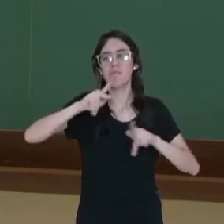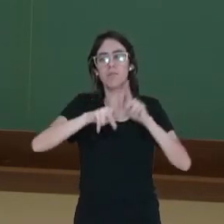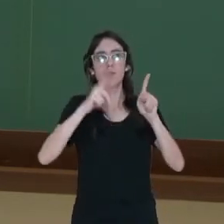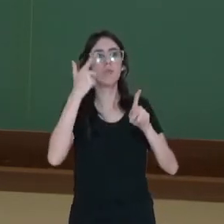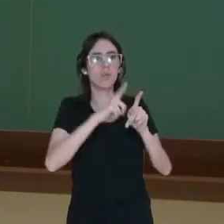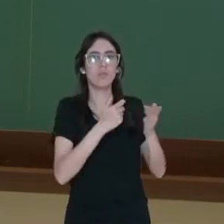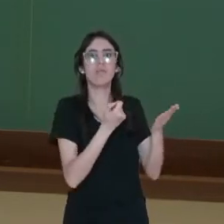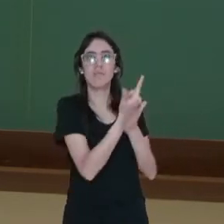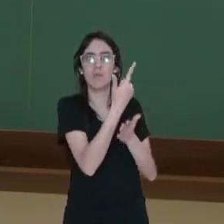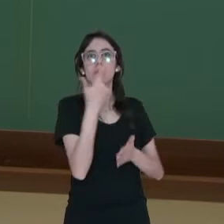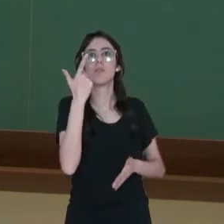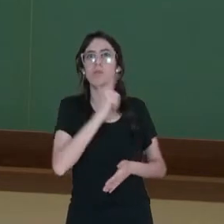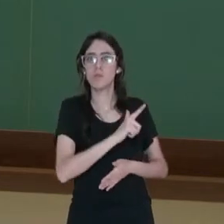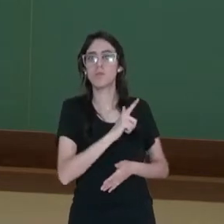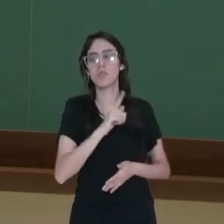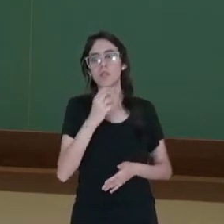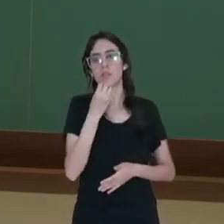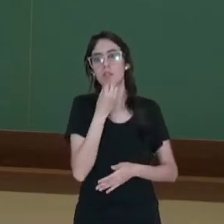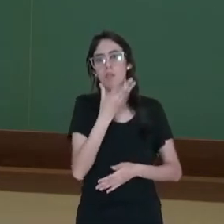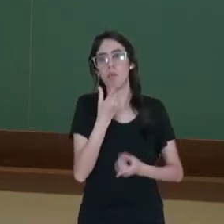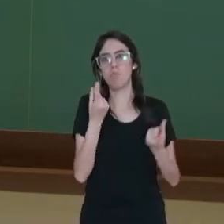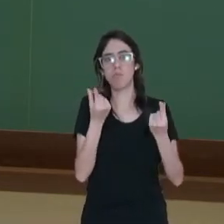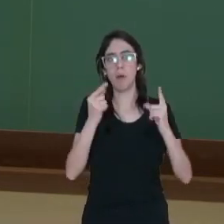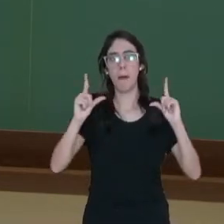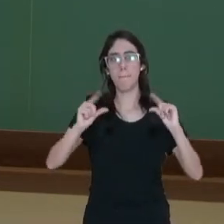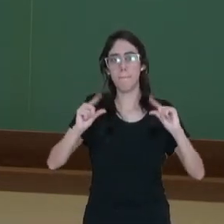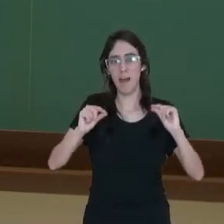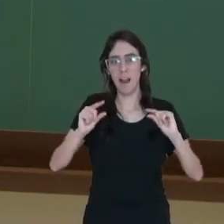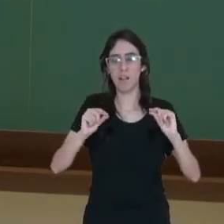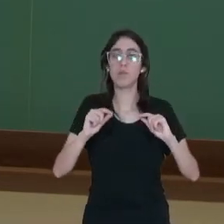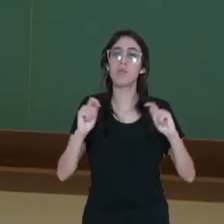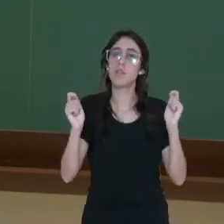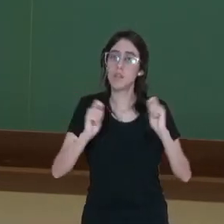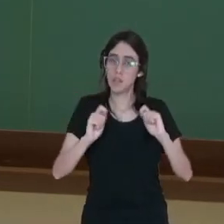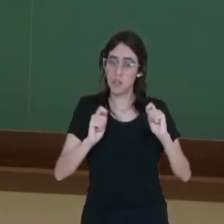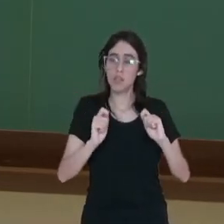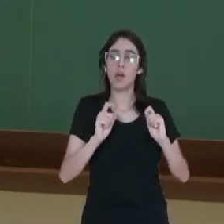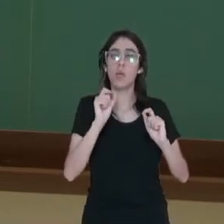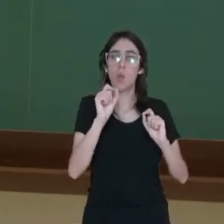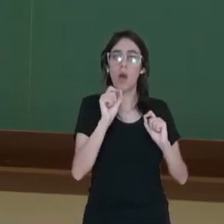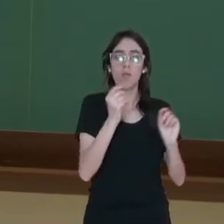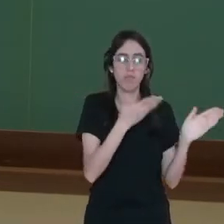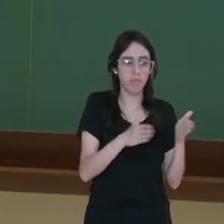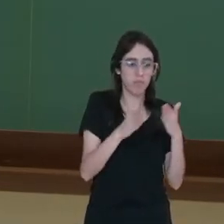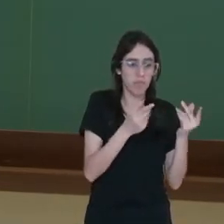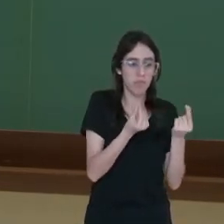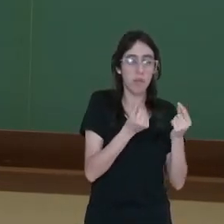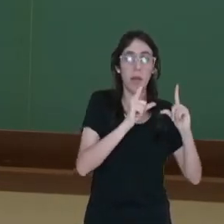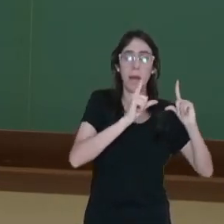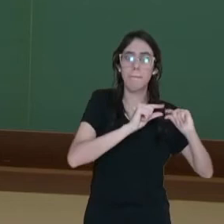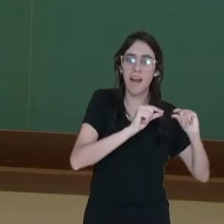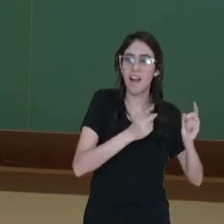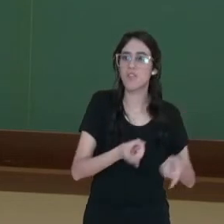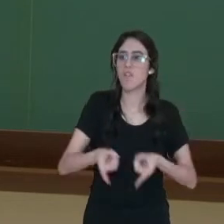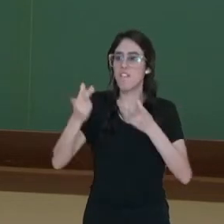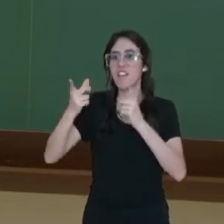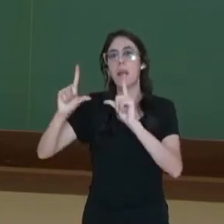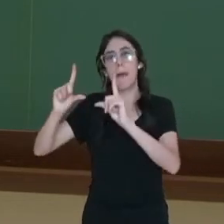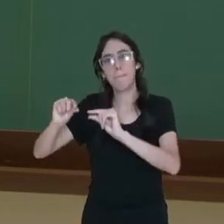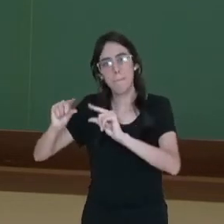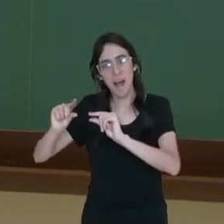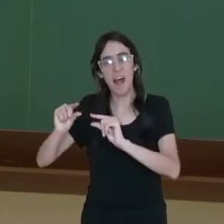com a quebra aí de patentes, esses medicamentos podendo ser produzidos a custos mais baixos, tendo maior acesso